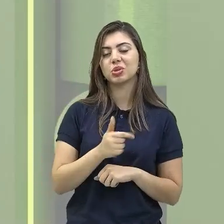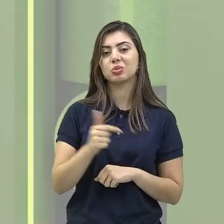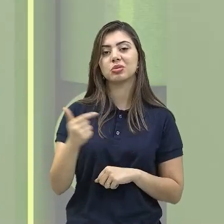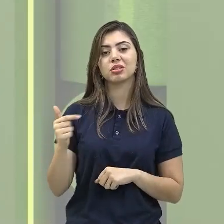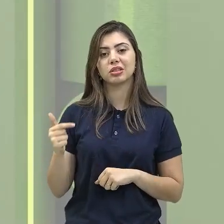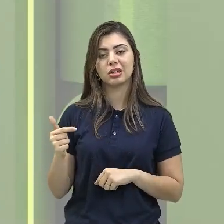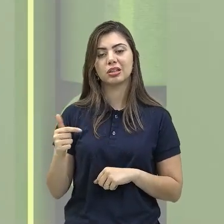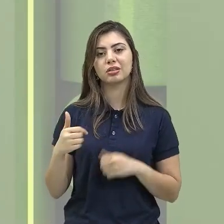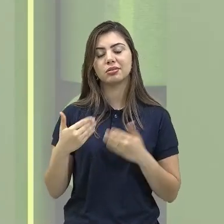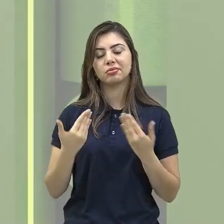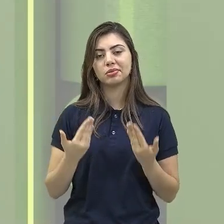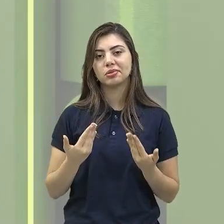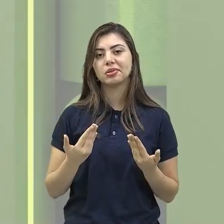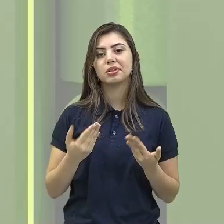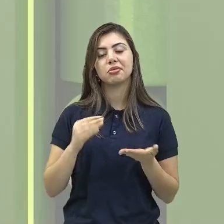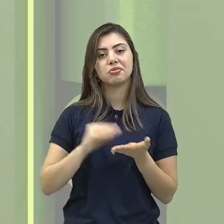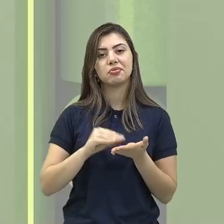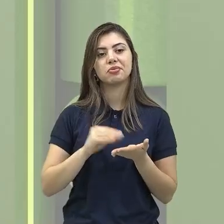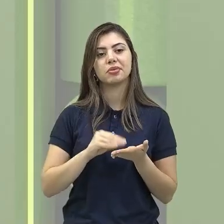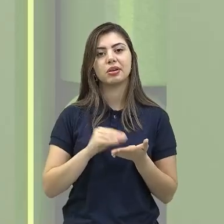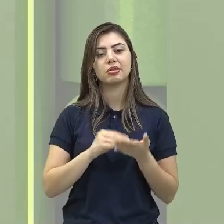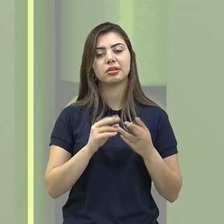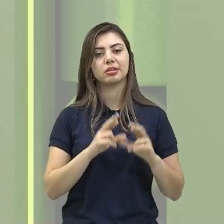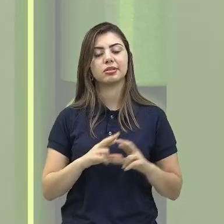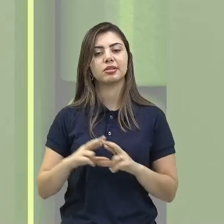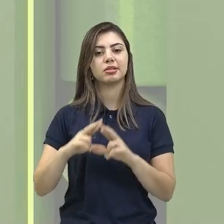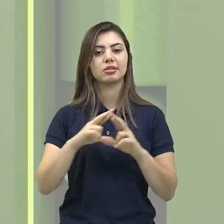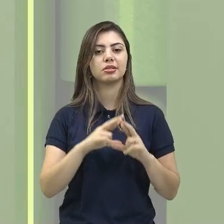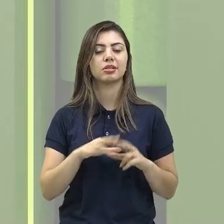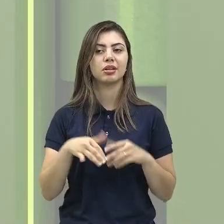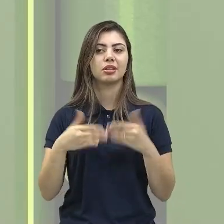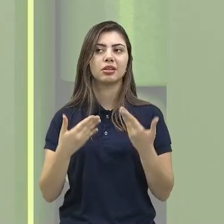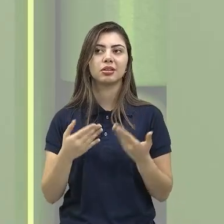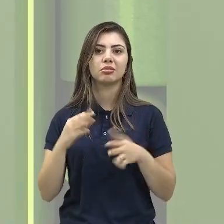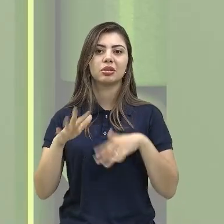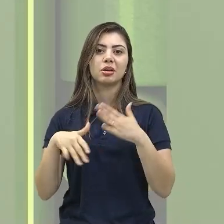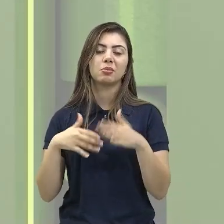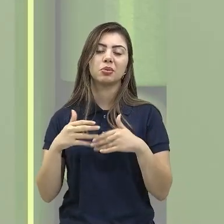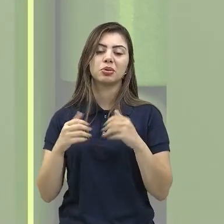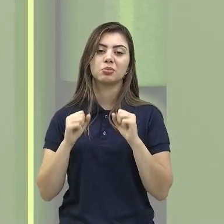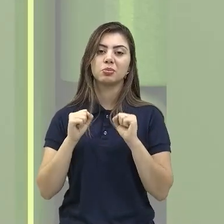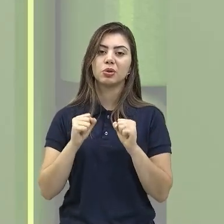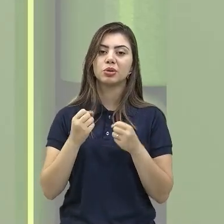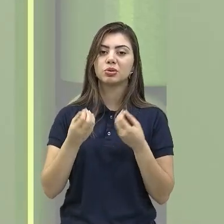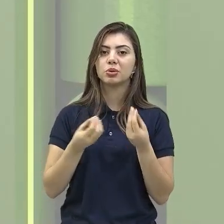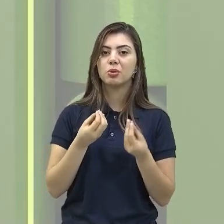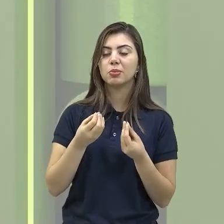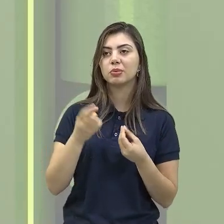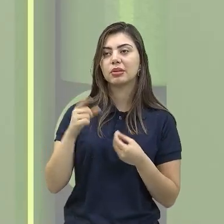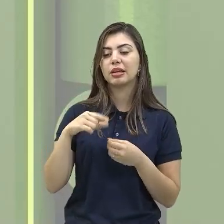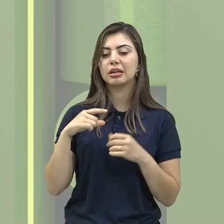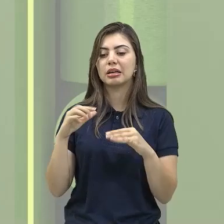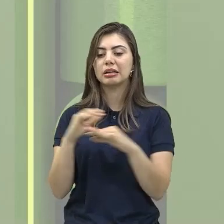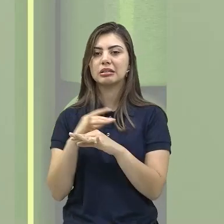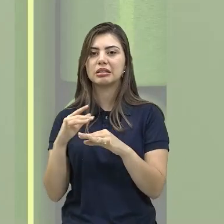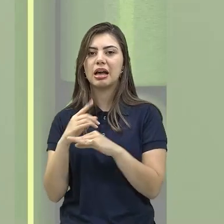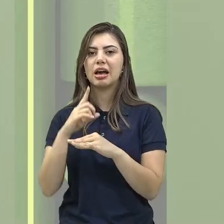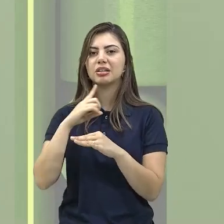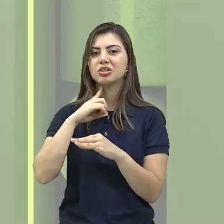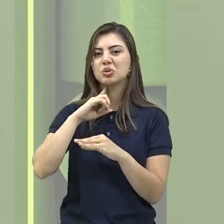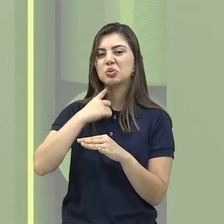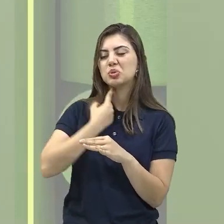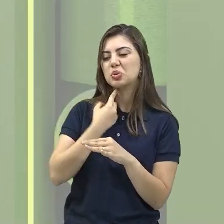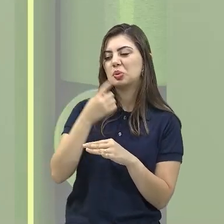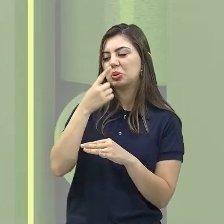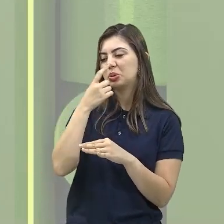visando a reciclagem ou o descarte adequado e vai para onde não deveria. Por exemplo, poluindo as cidades, nos